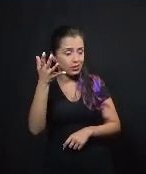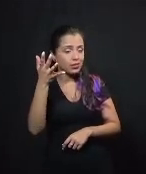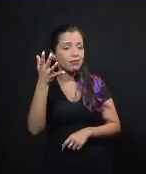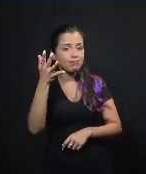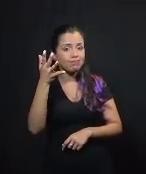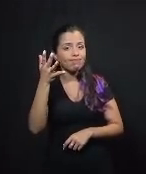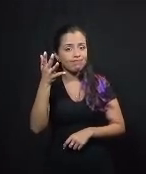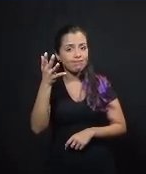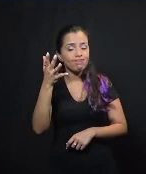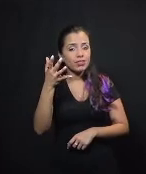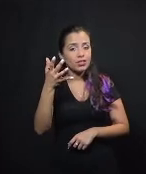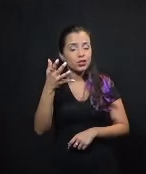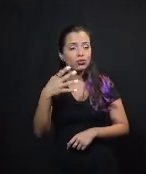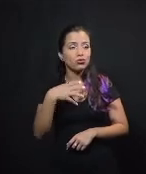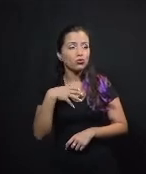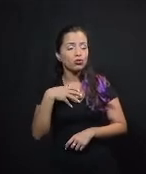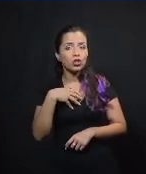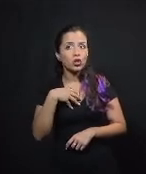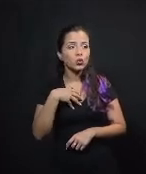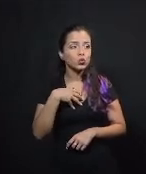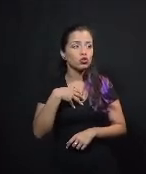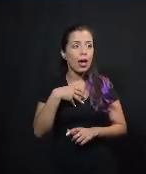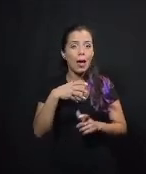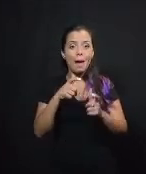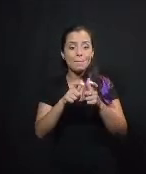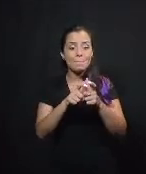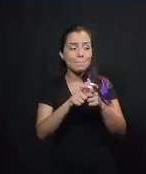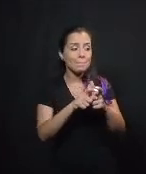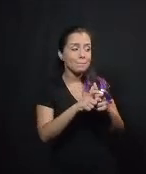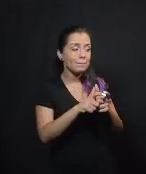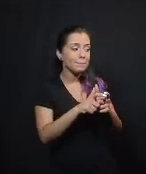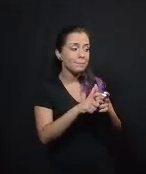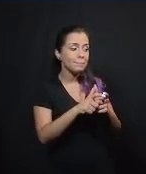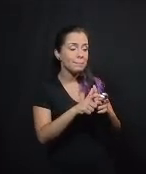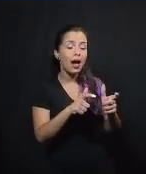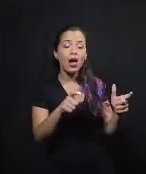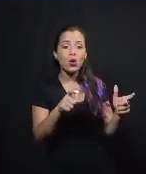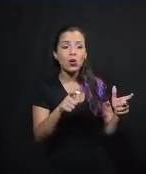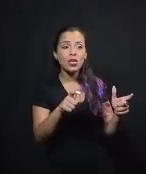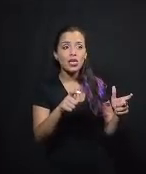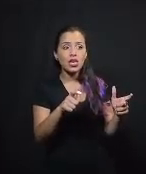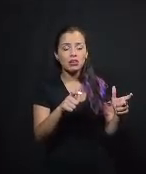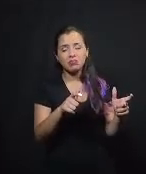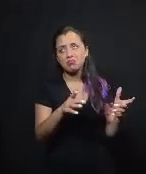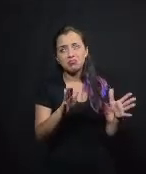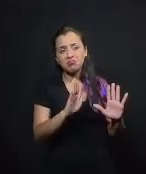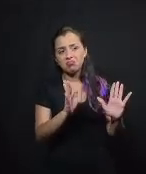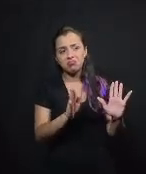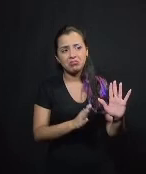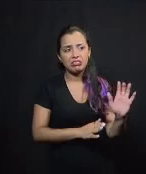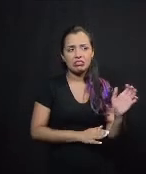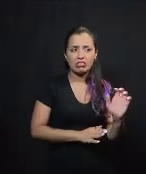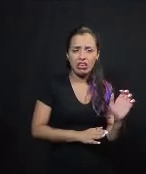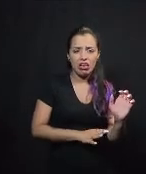ocorrer um deslocamento da maioria, eu digo para a esquerda, não estou muito interessado em que se vá para a esquerda, não, eu tenho